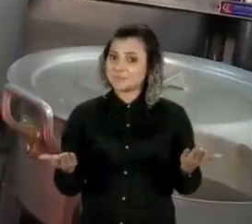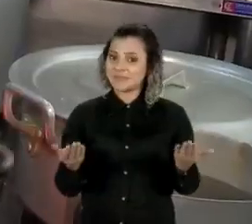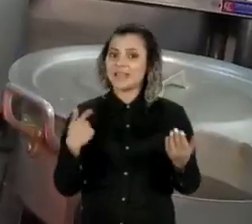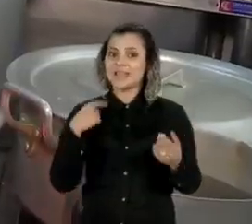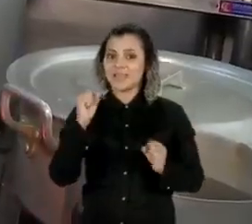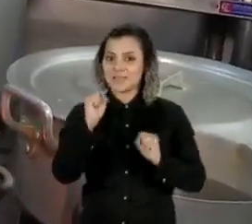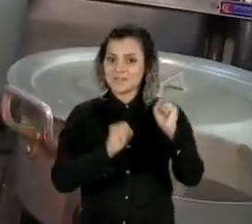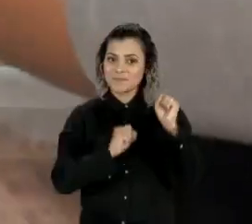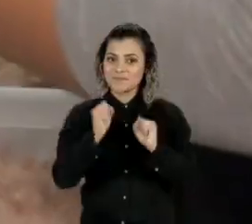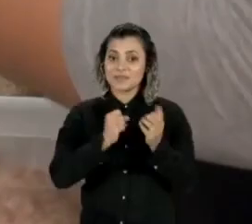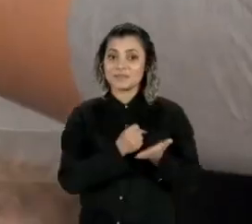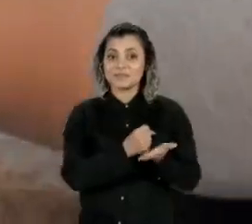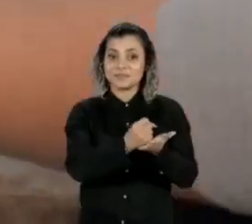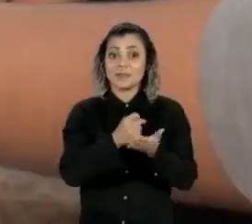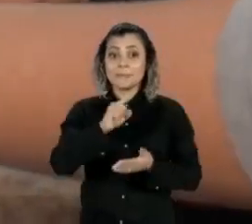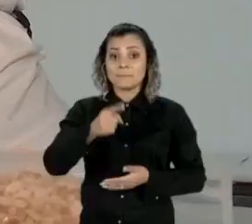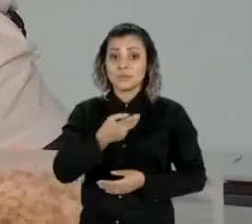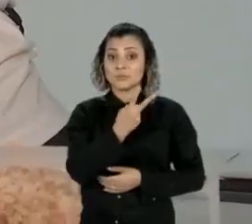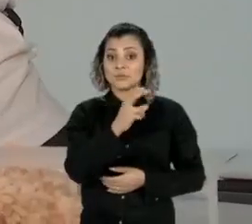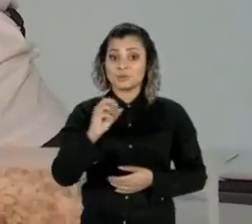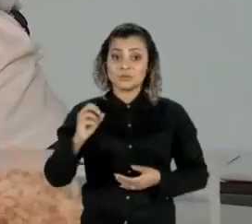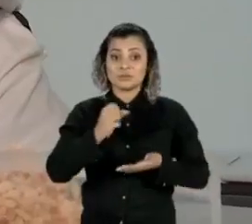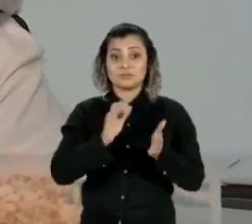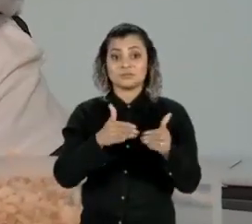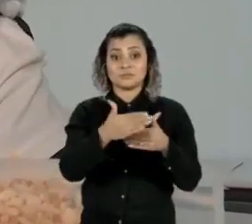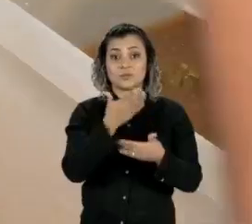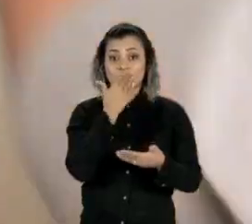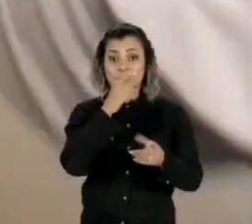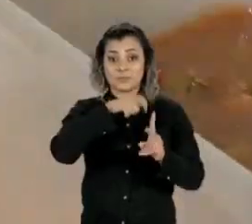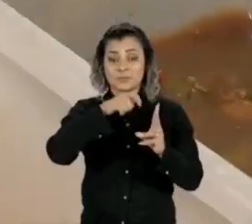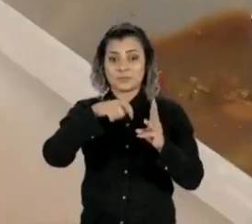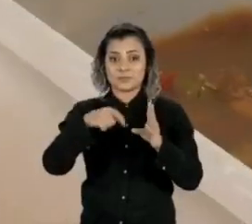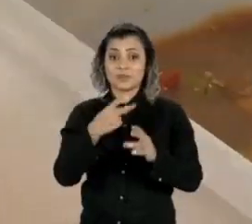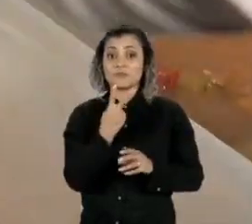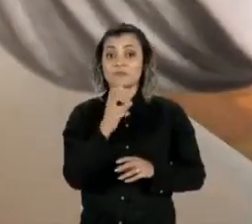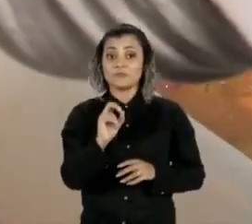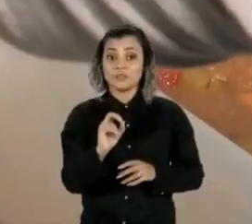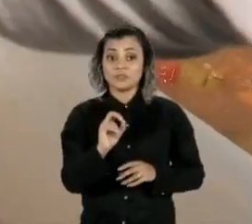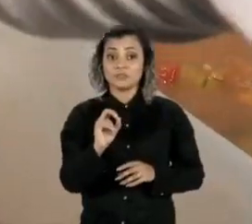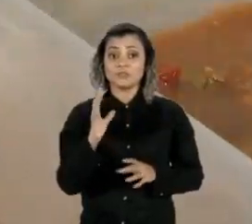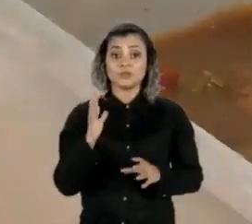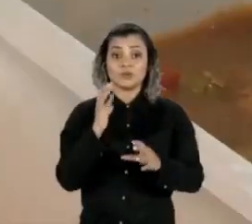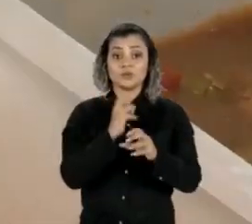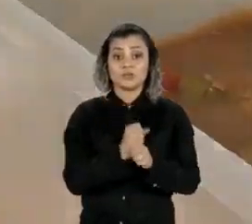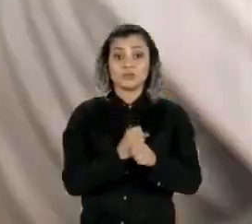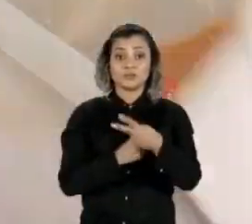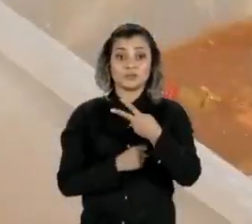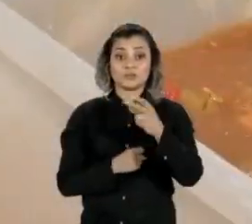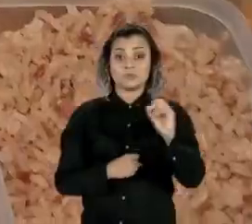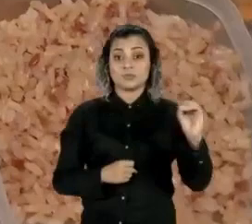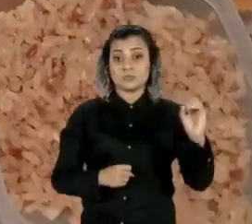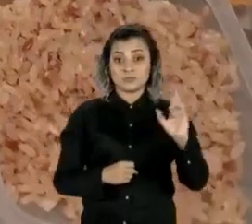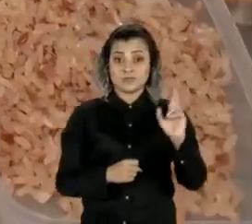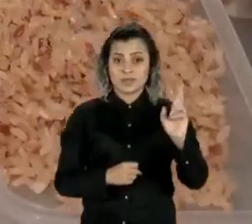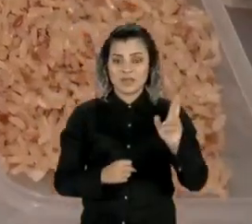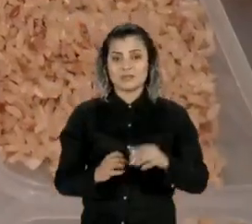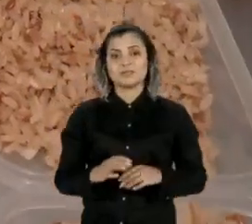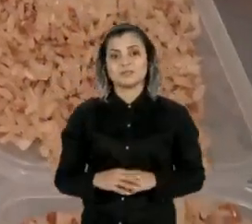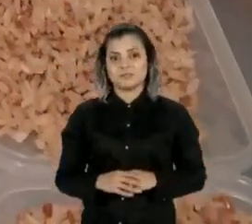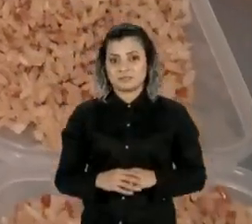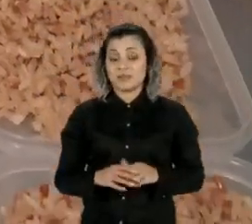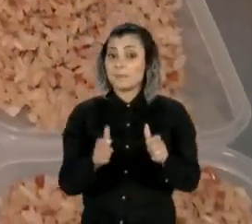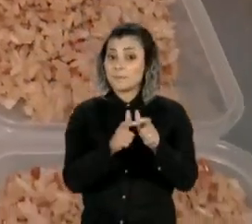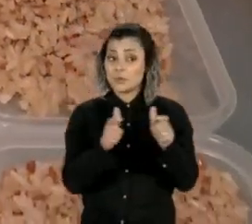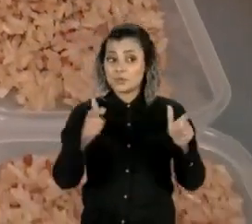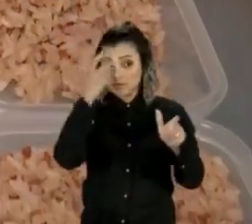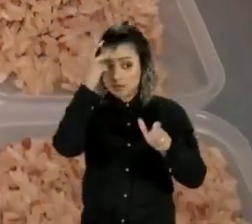Esta empresa entrega 1.200 marmitas por mês. 20 refeições custam a partir de R$ 200. A maior parte